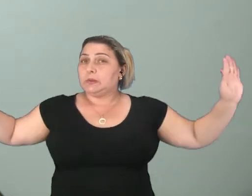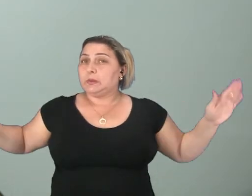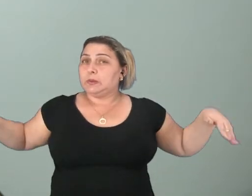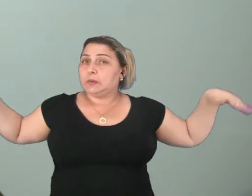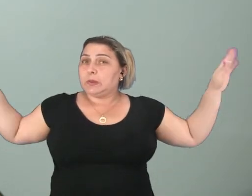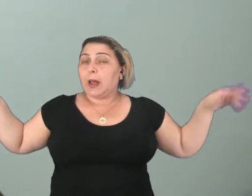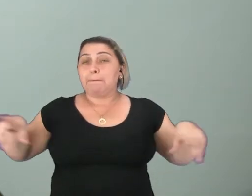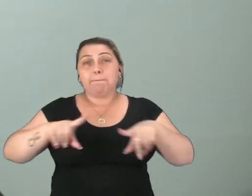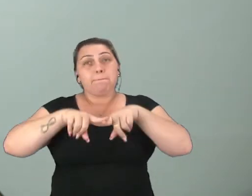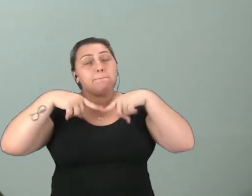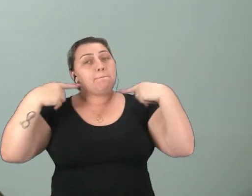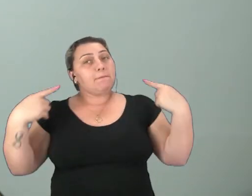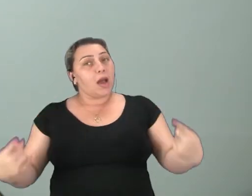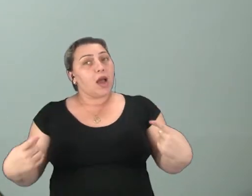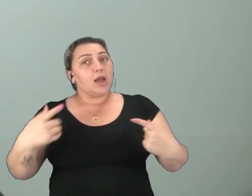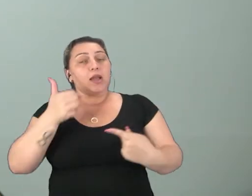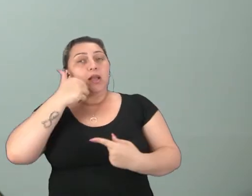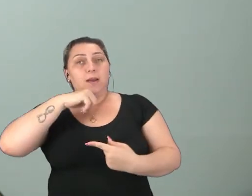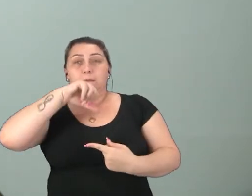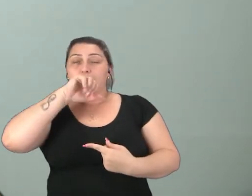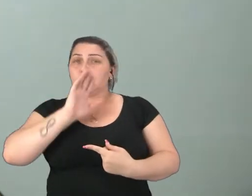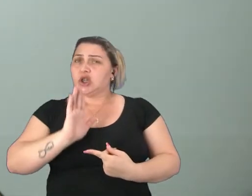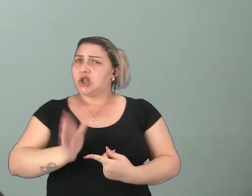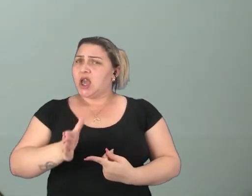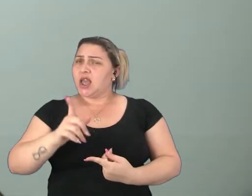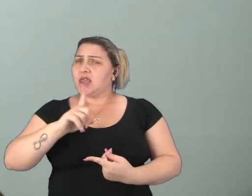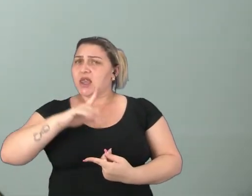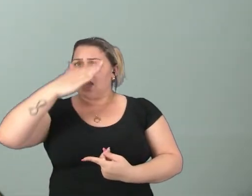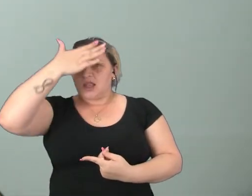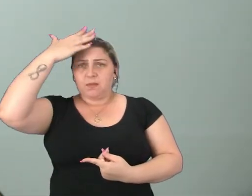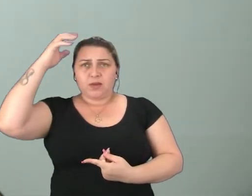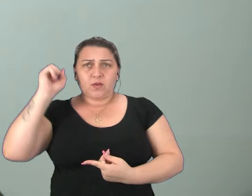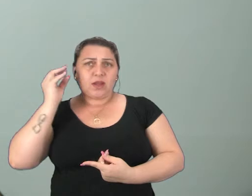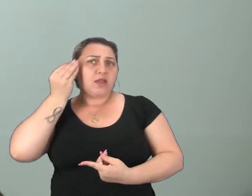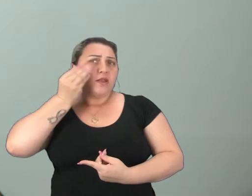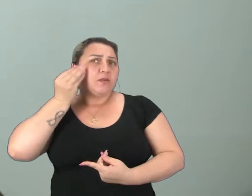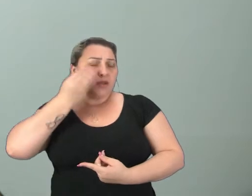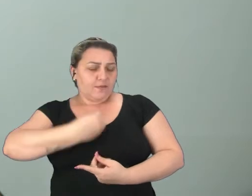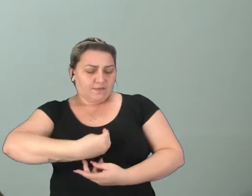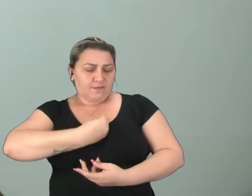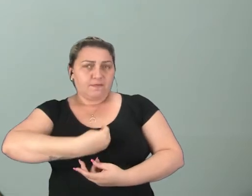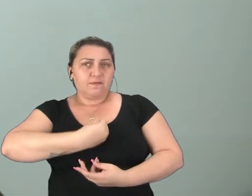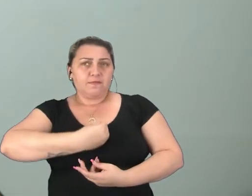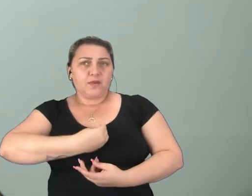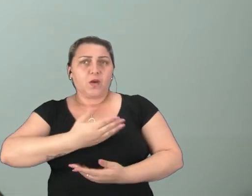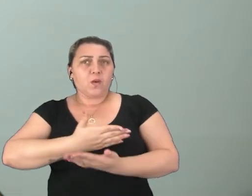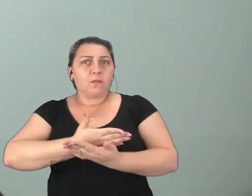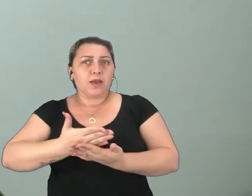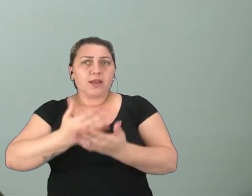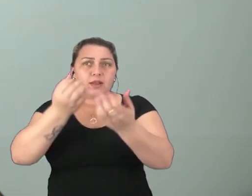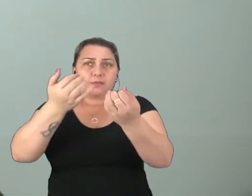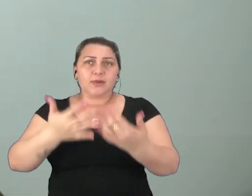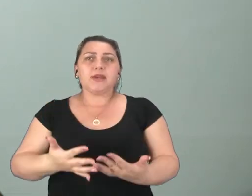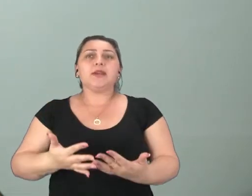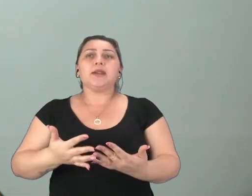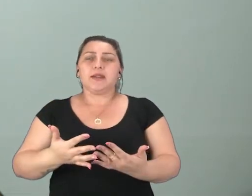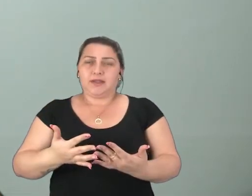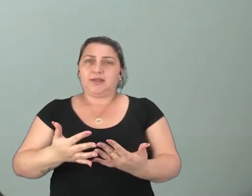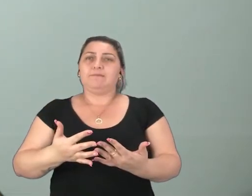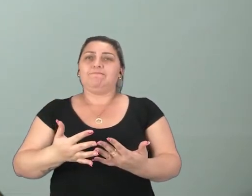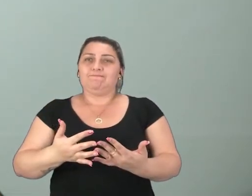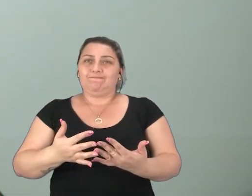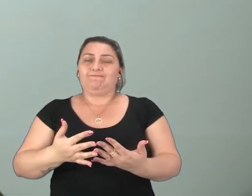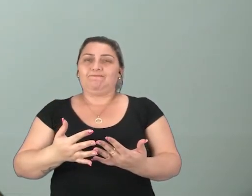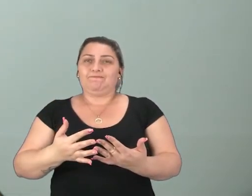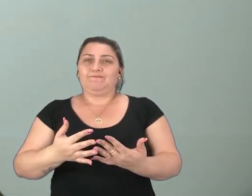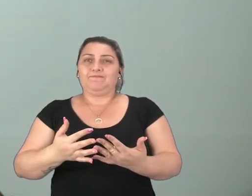asas. Mas a sua mãe, que já possuía sabedoria e vivência, começa a explicar